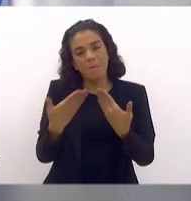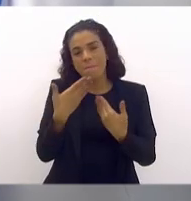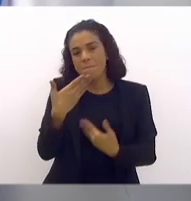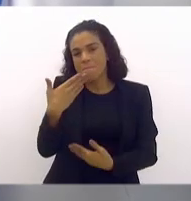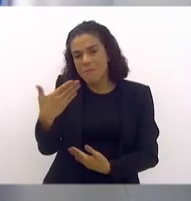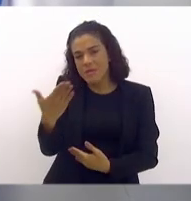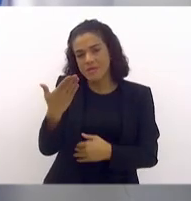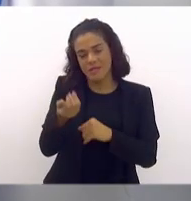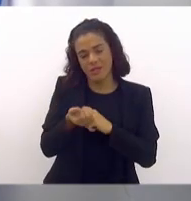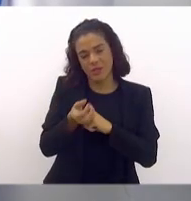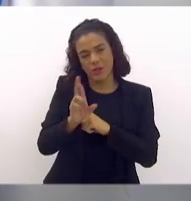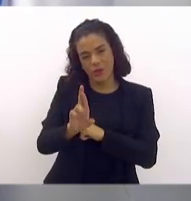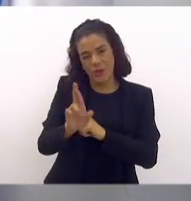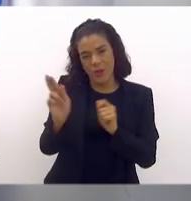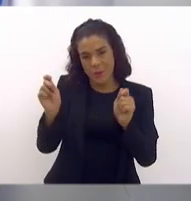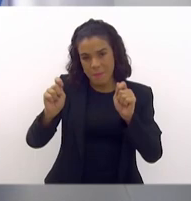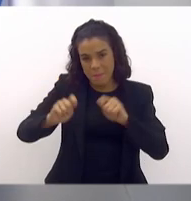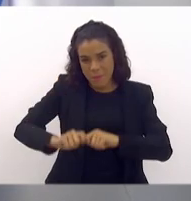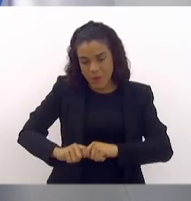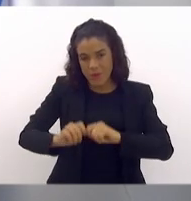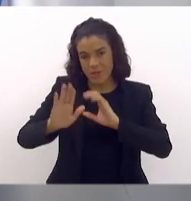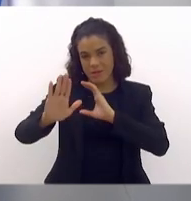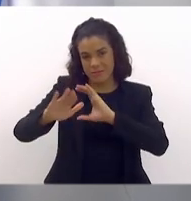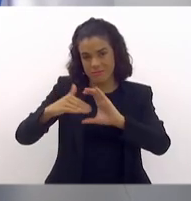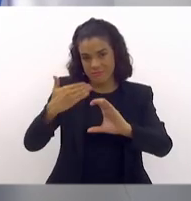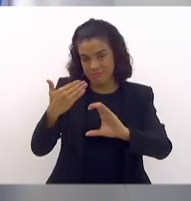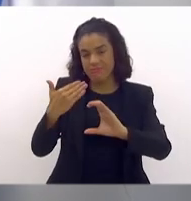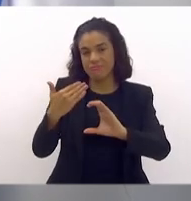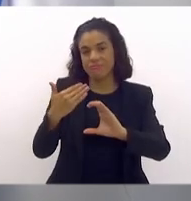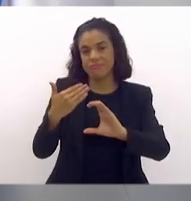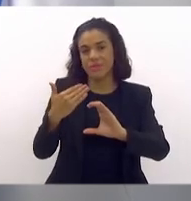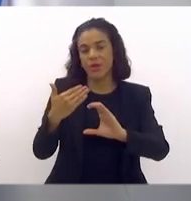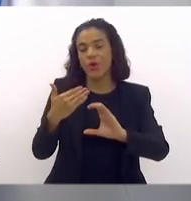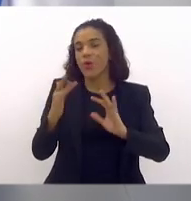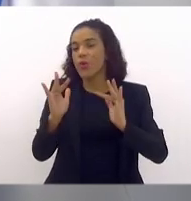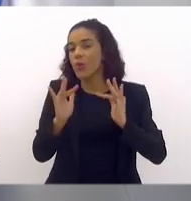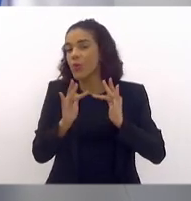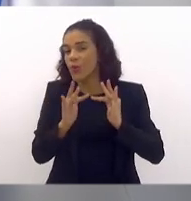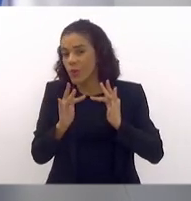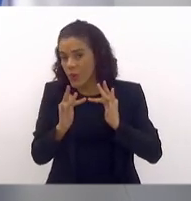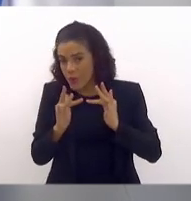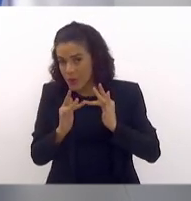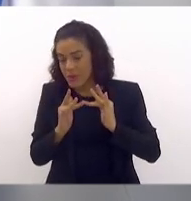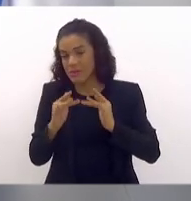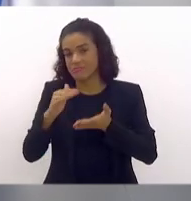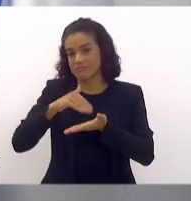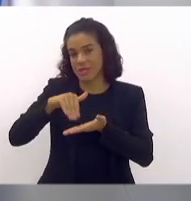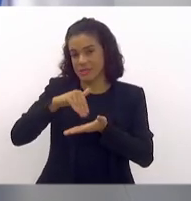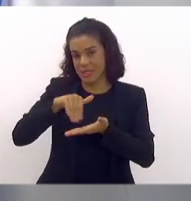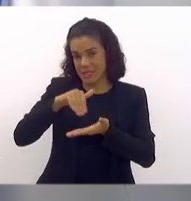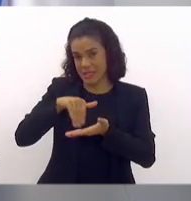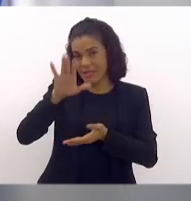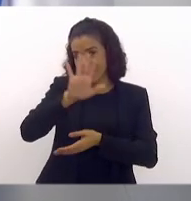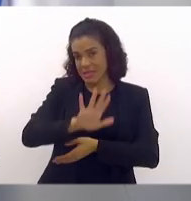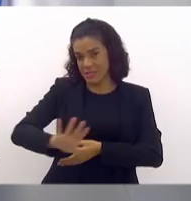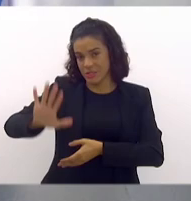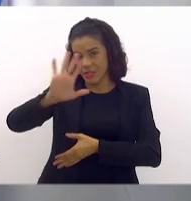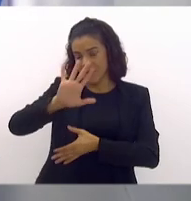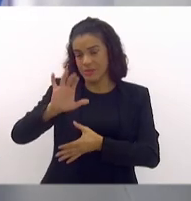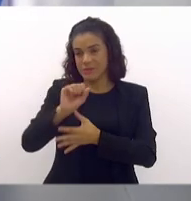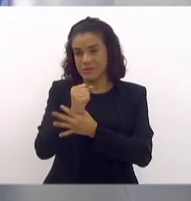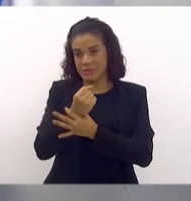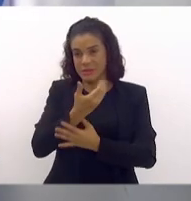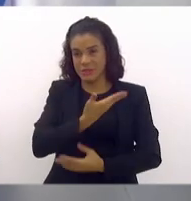senhora, depois, se pudesse nos reportar o contato que há na Secretaria Nacional de Segurança